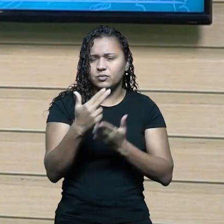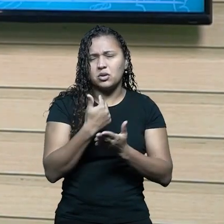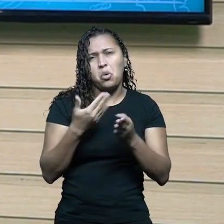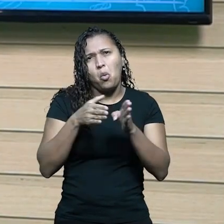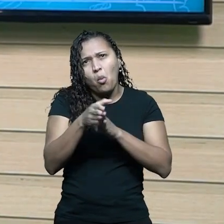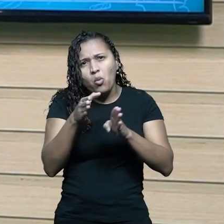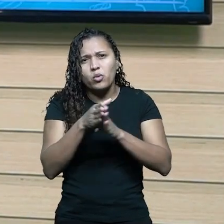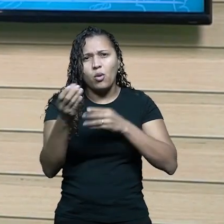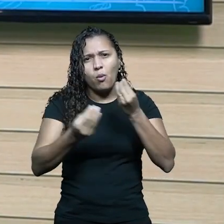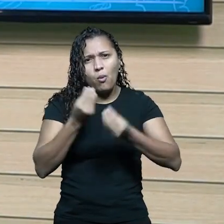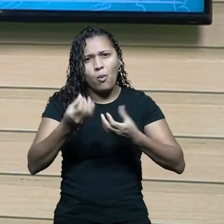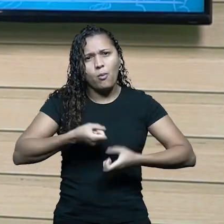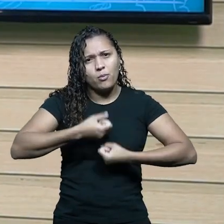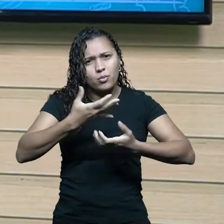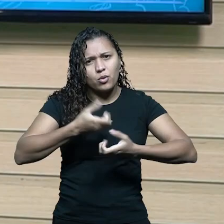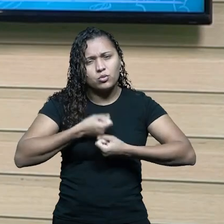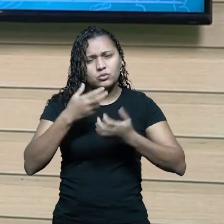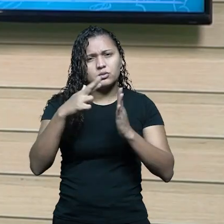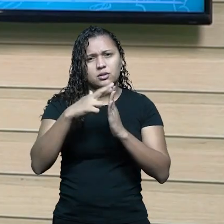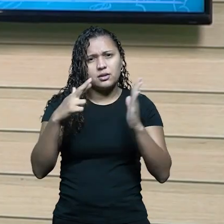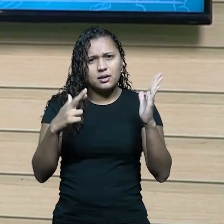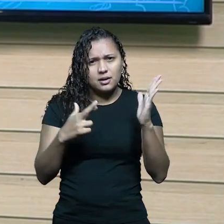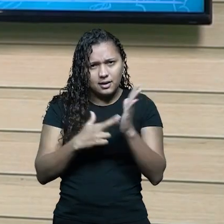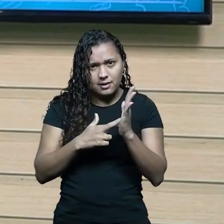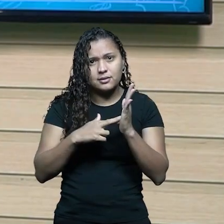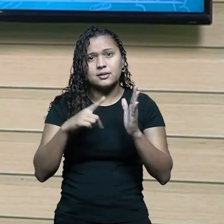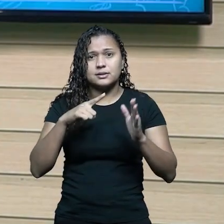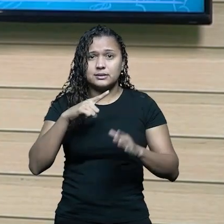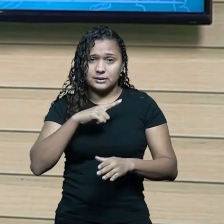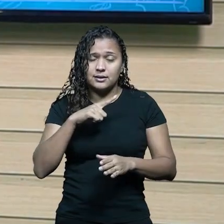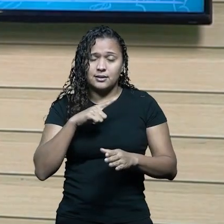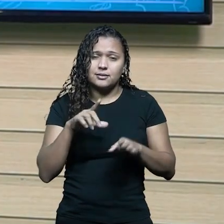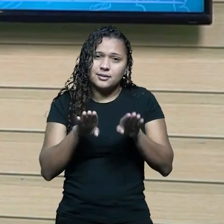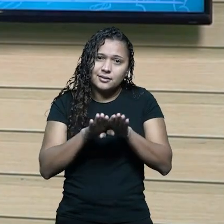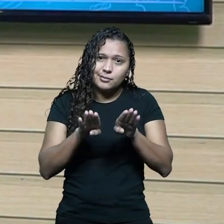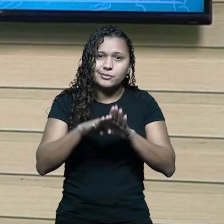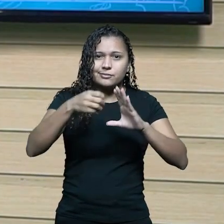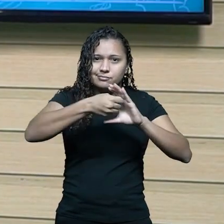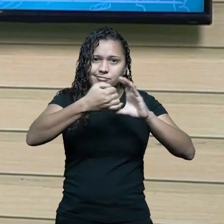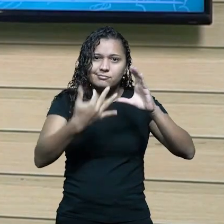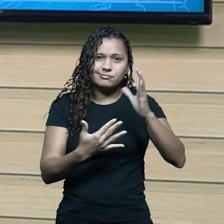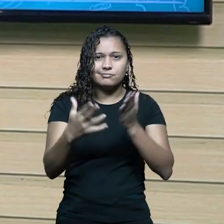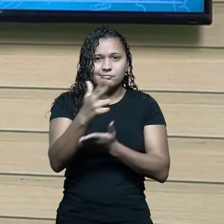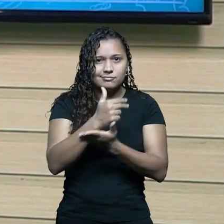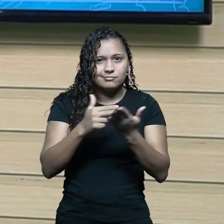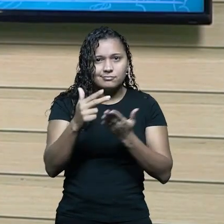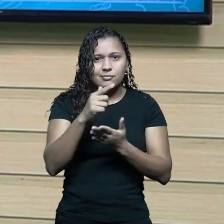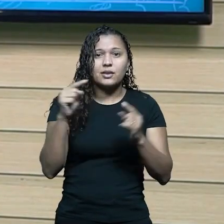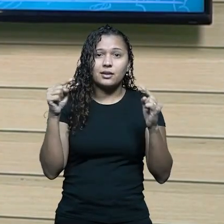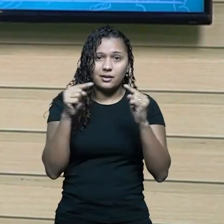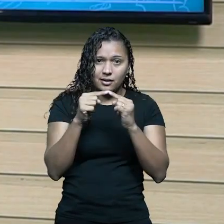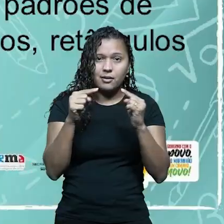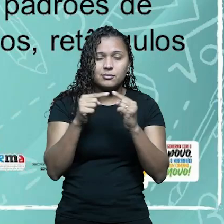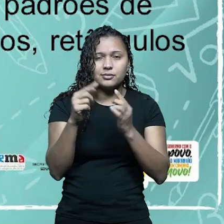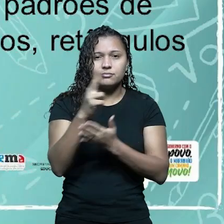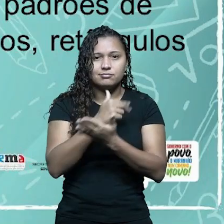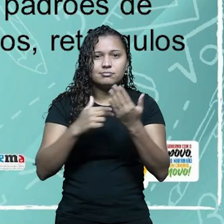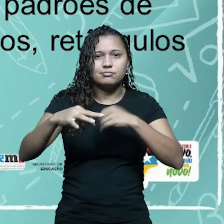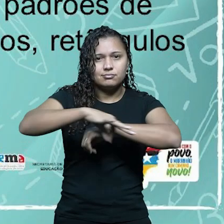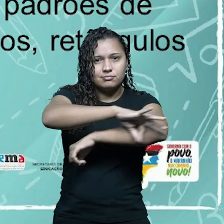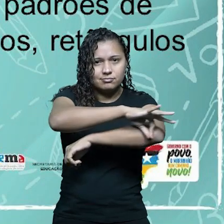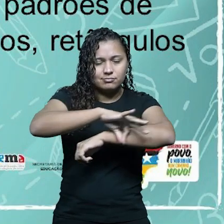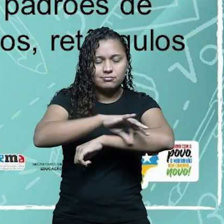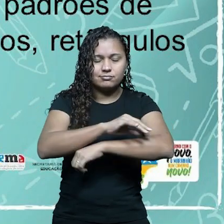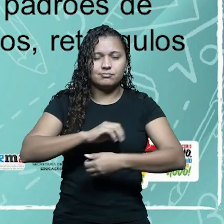na produção, nas regras, nas normas técnicas que classificam este desenho como um desenho de arquitetura.